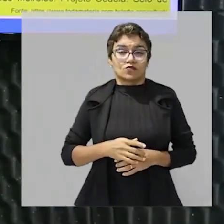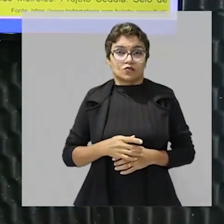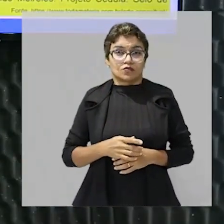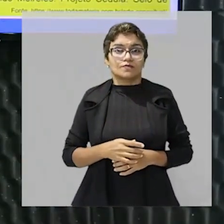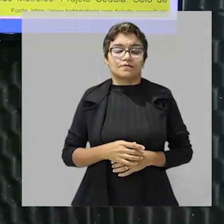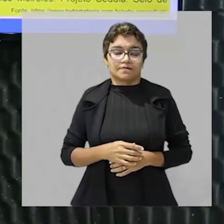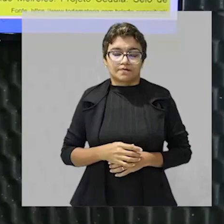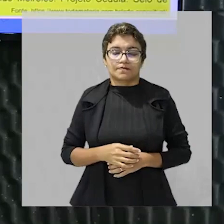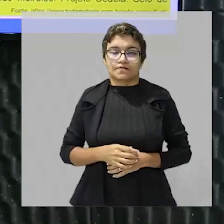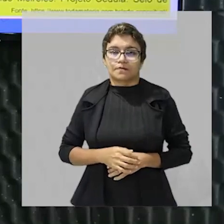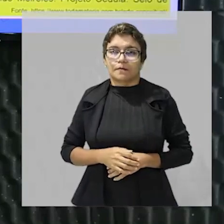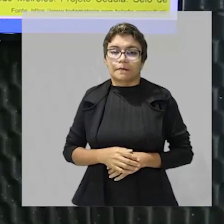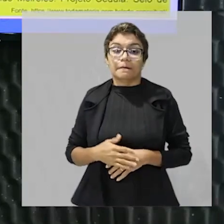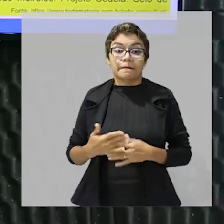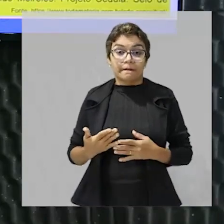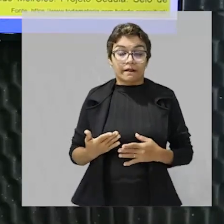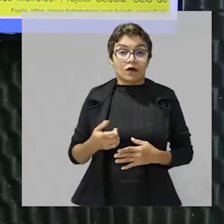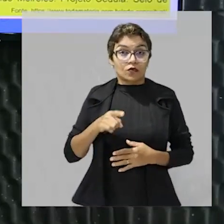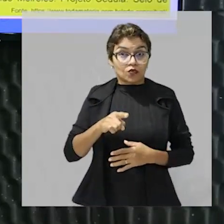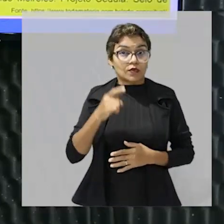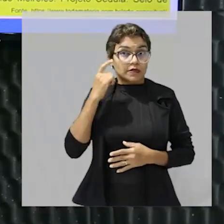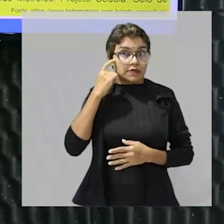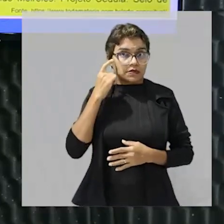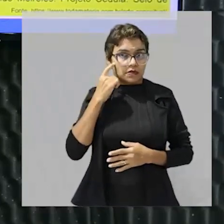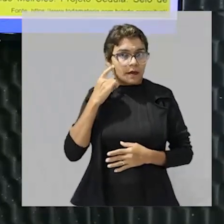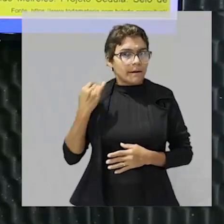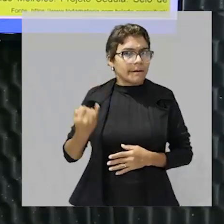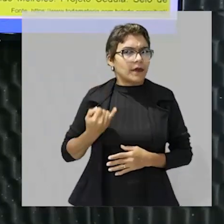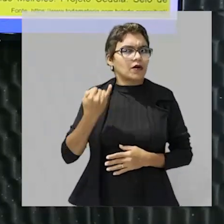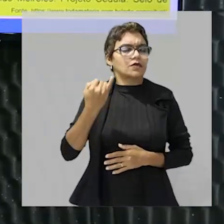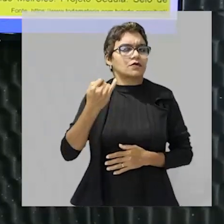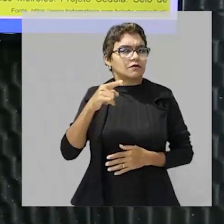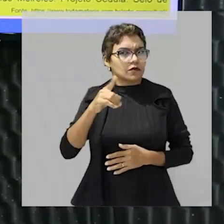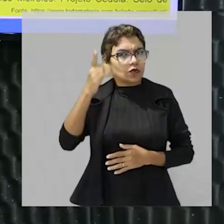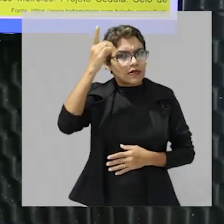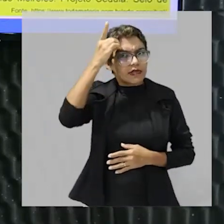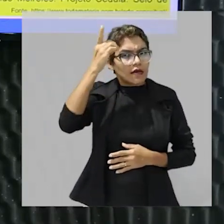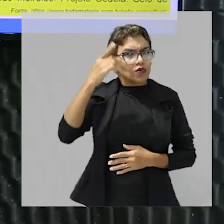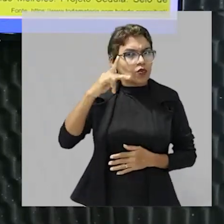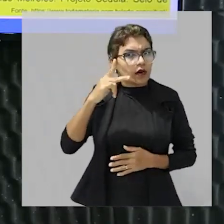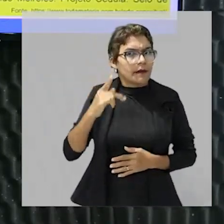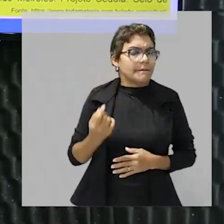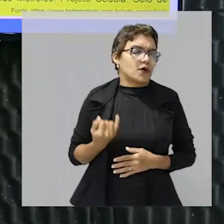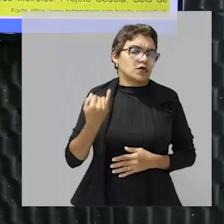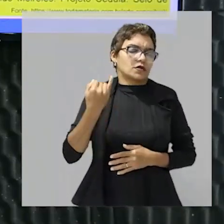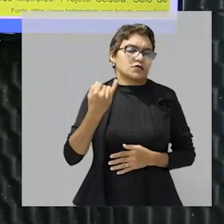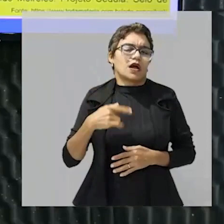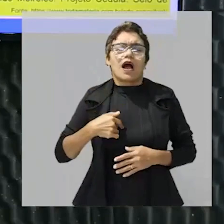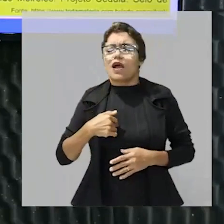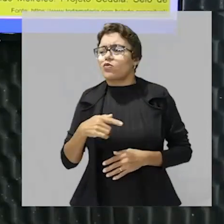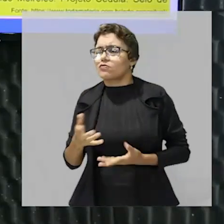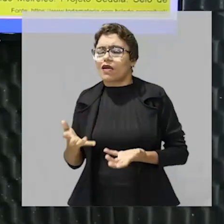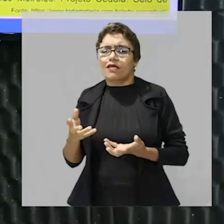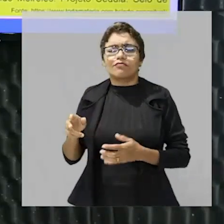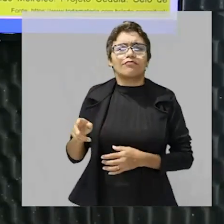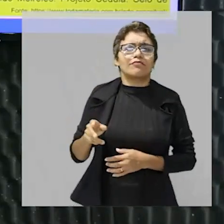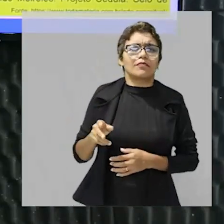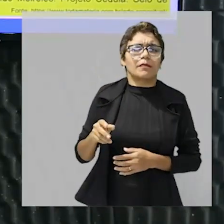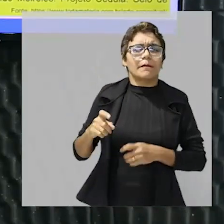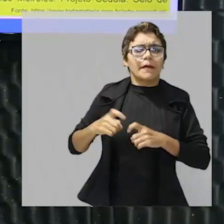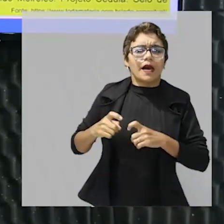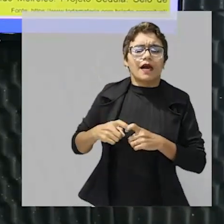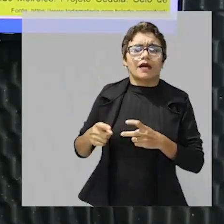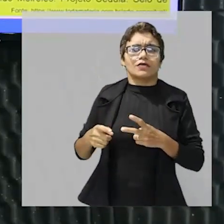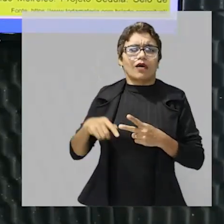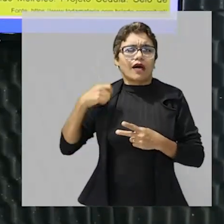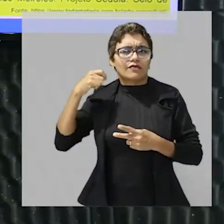uma vez ou outra. Então, a tua ideia vale muito e você não tem noção disso. Ah, professor, eu quero ser médico, eu quero ser advogado, eu quero ser